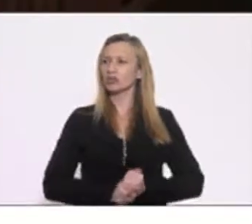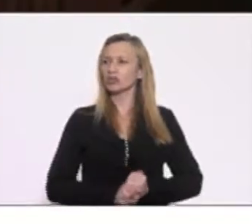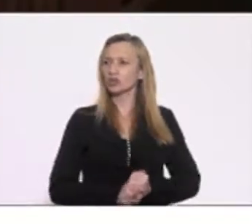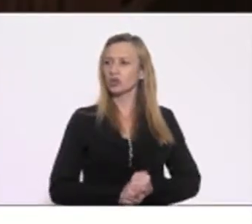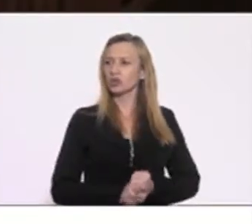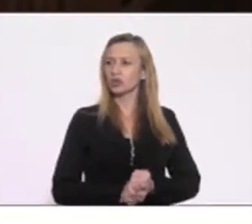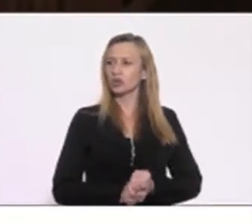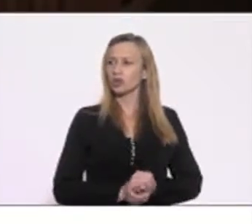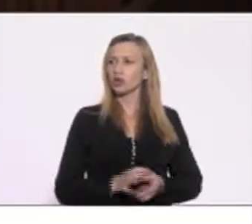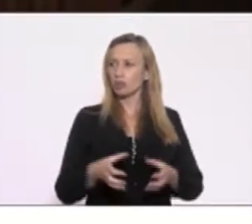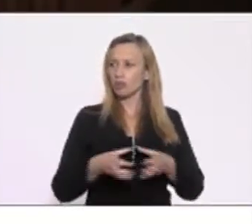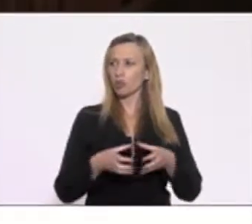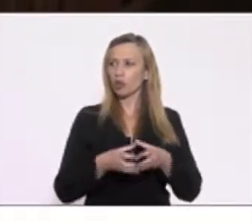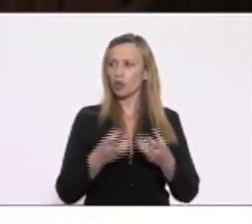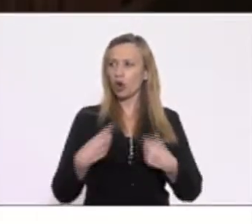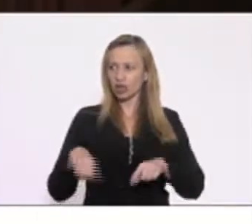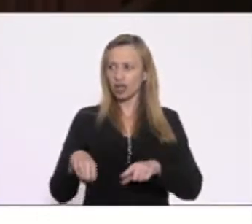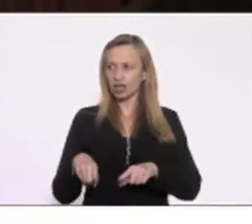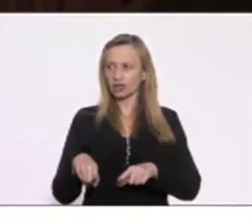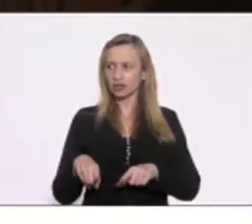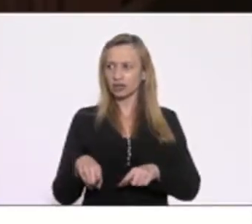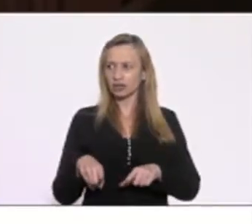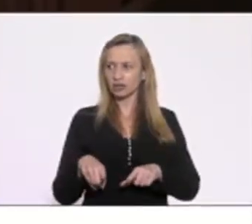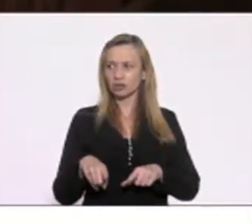Pelas suas declarações